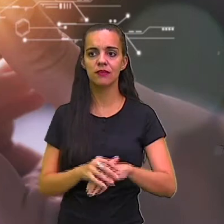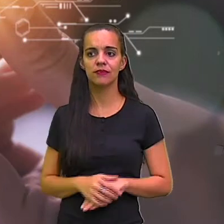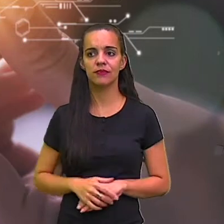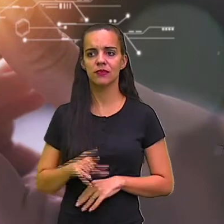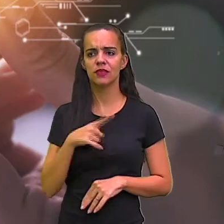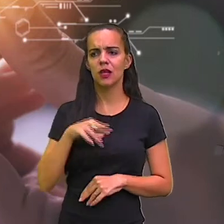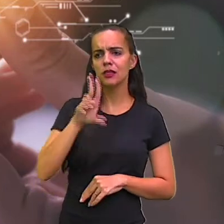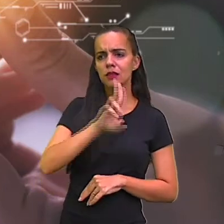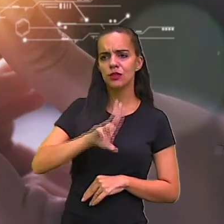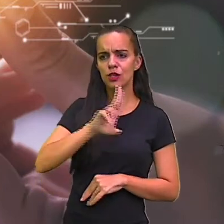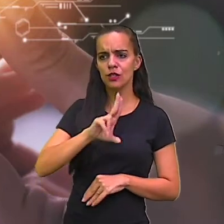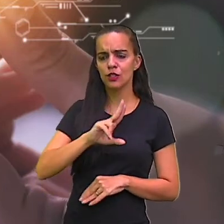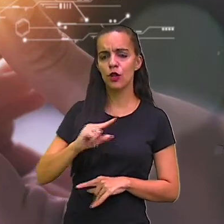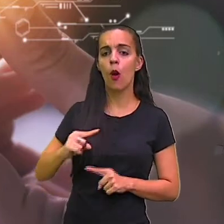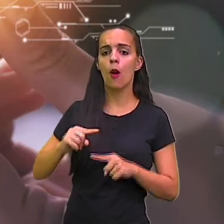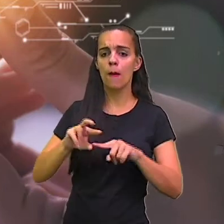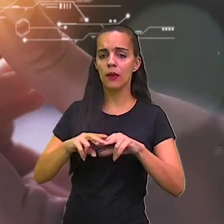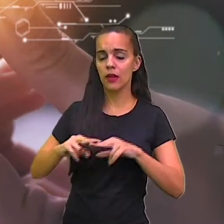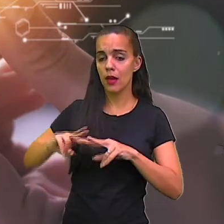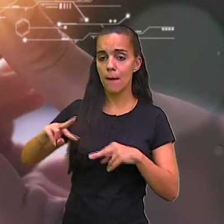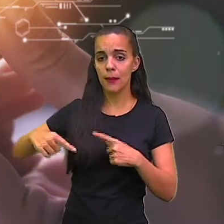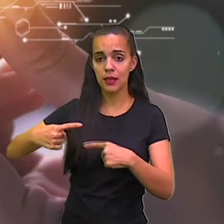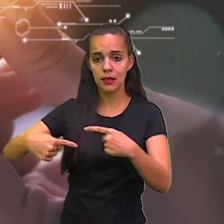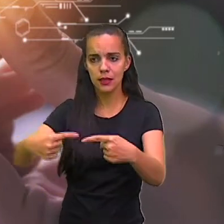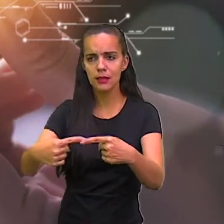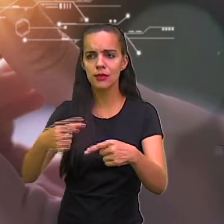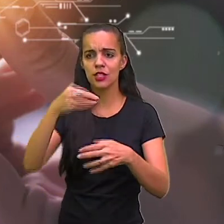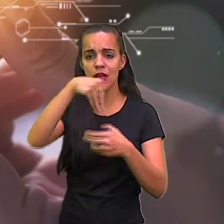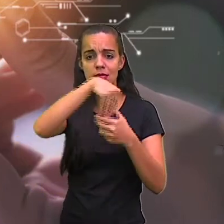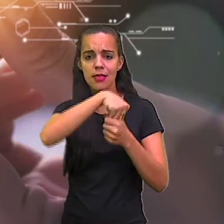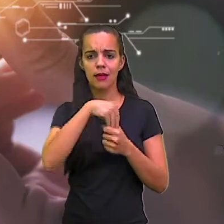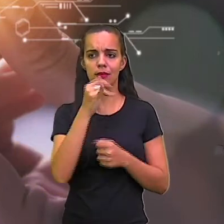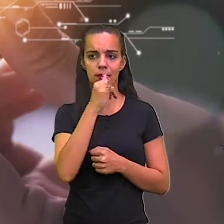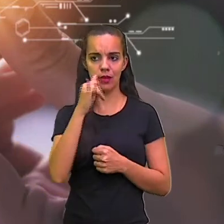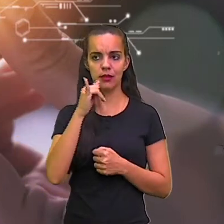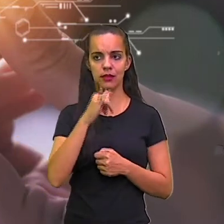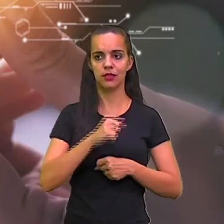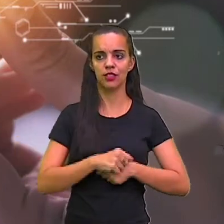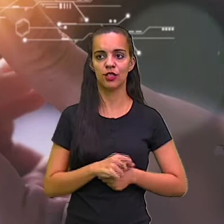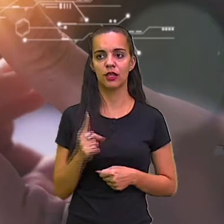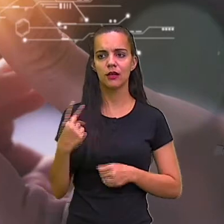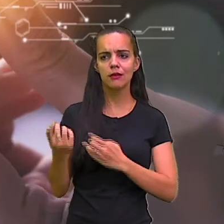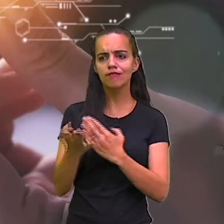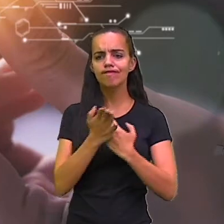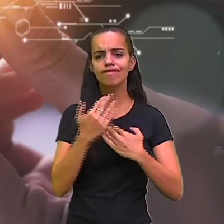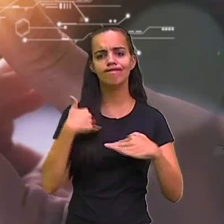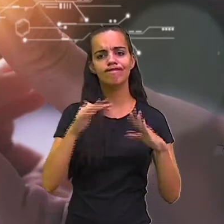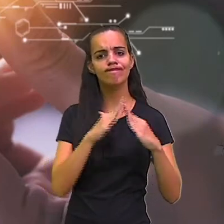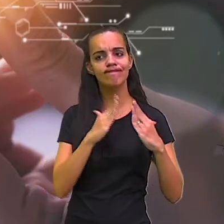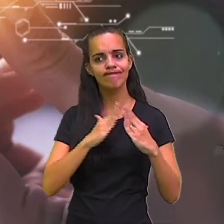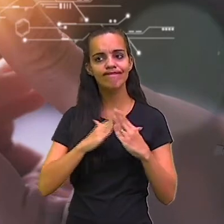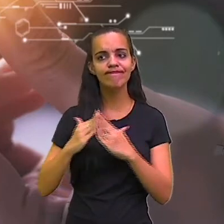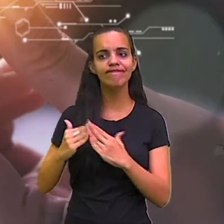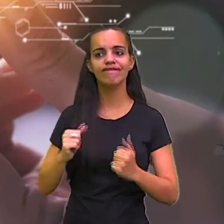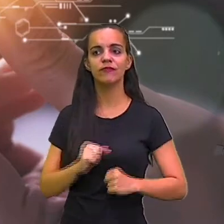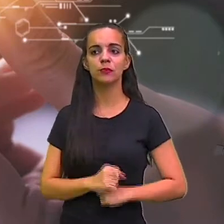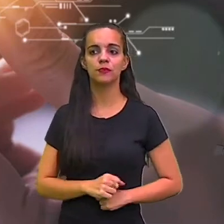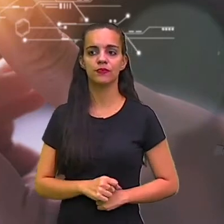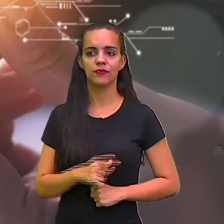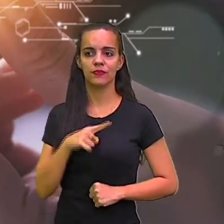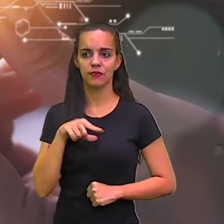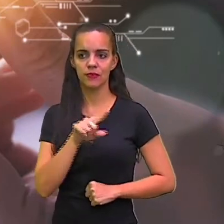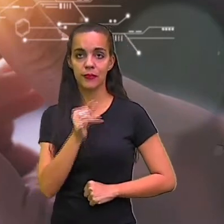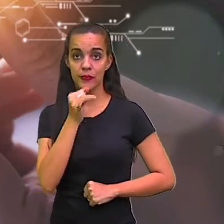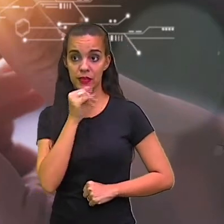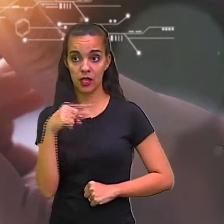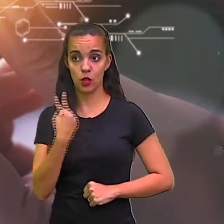resultam da transmissão da energia no Brasil esta produção que vem das hidrelétricas é usada a